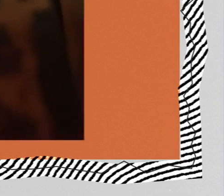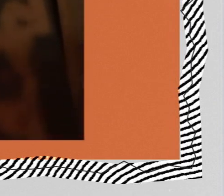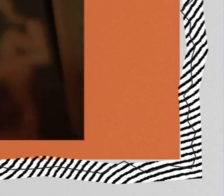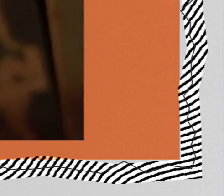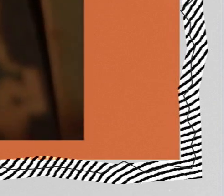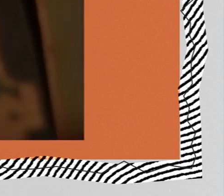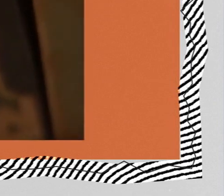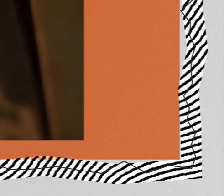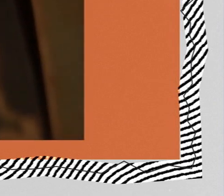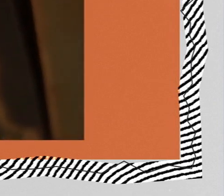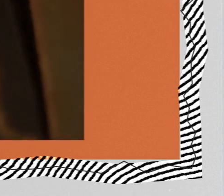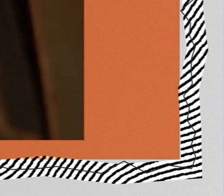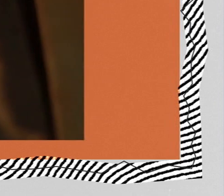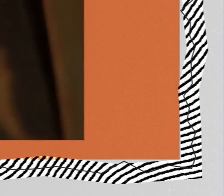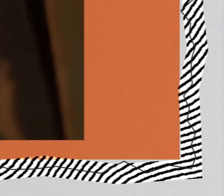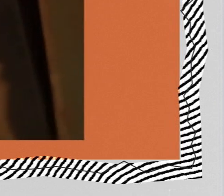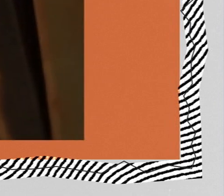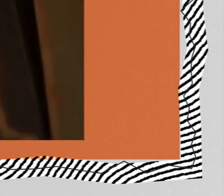Ogumegê.